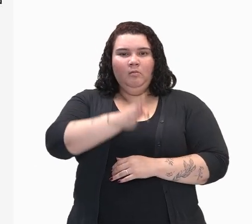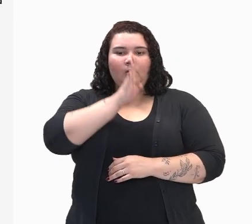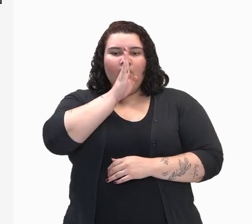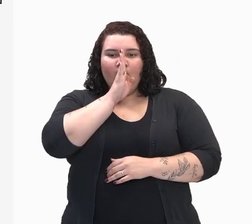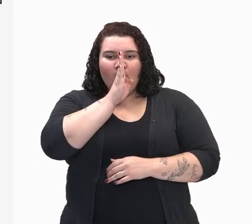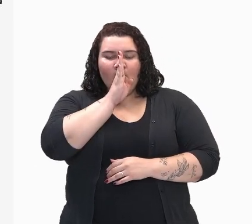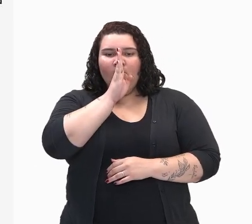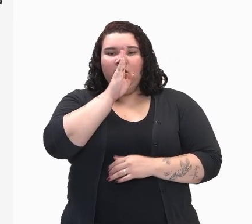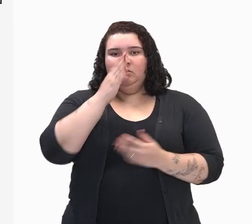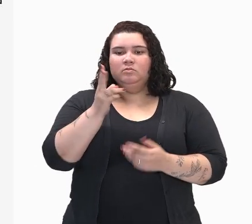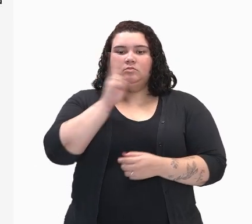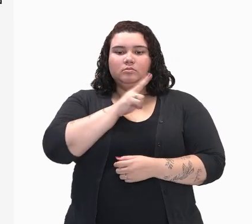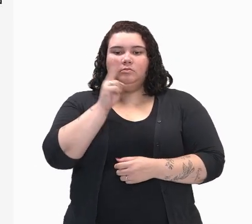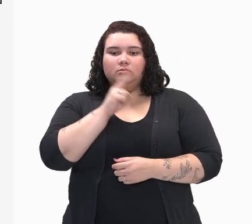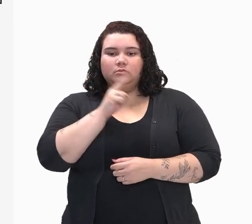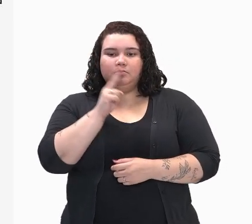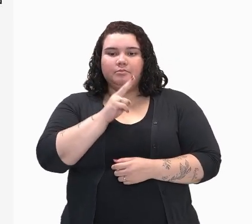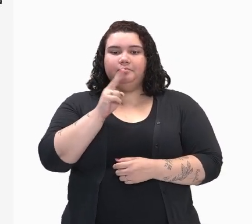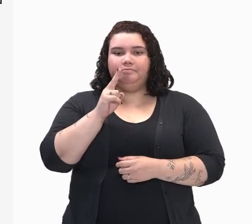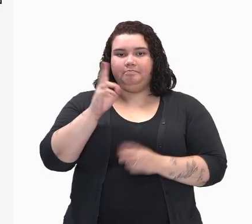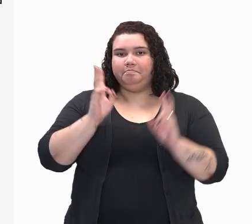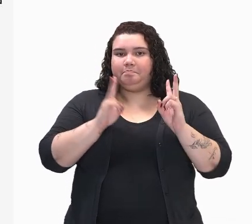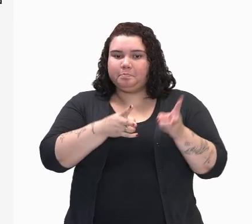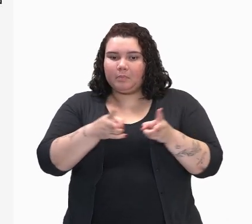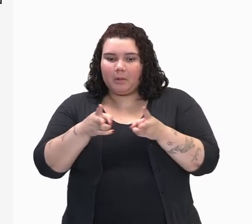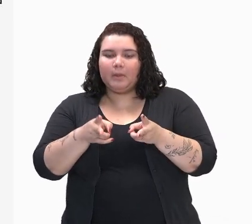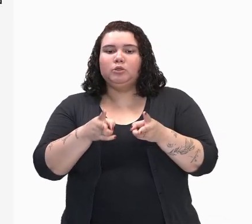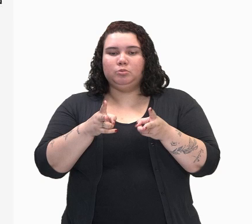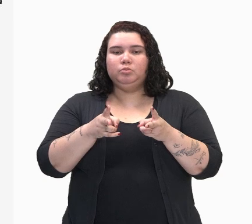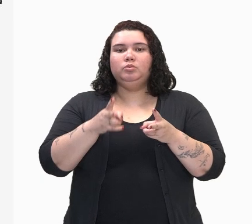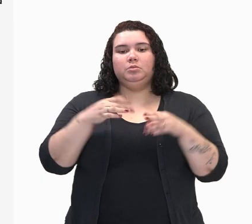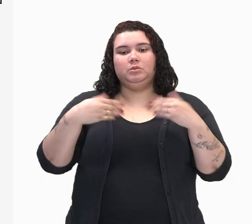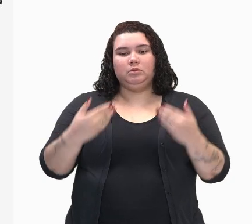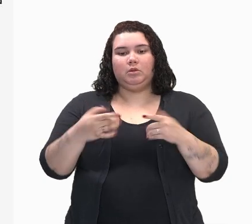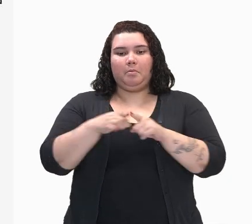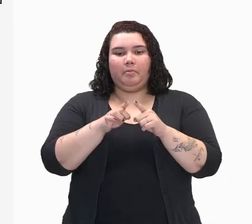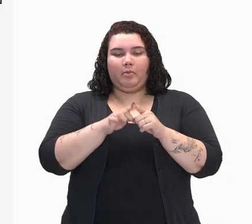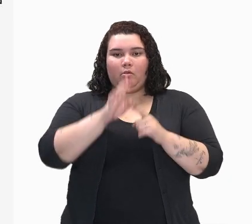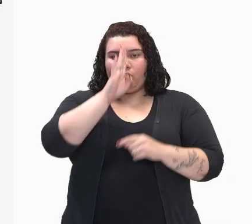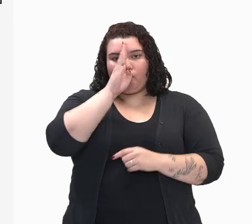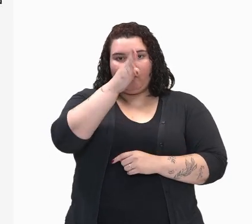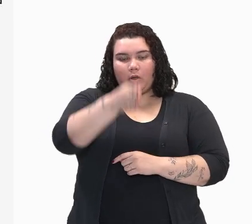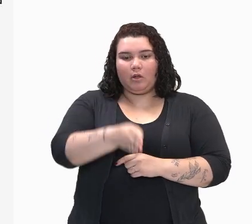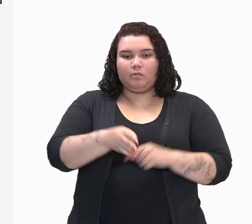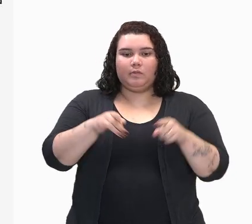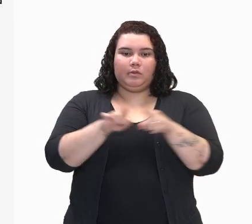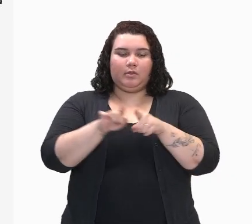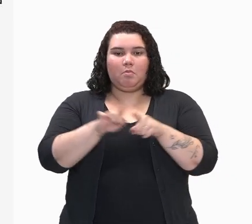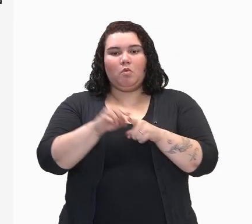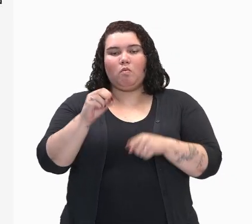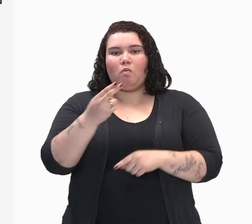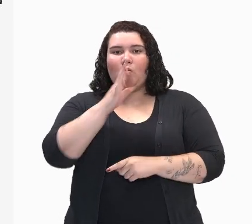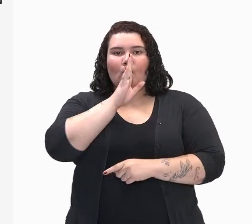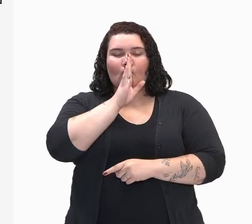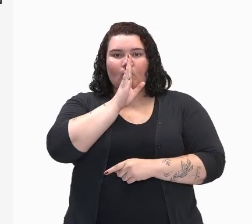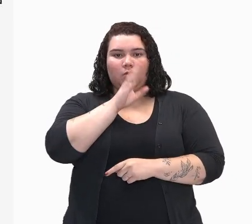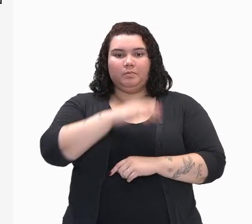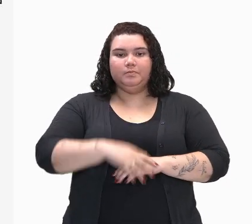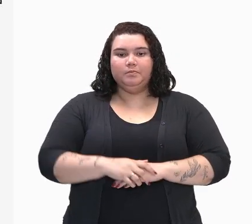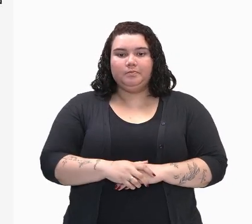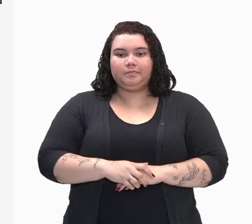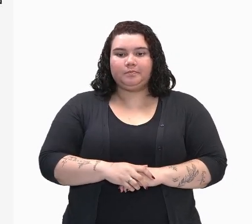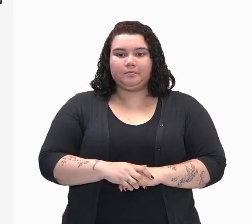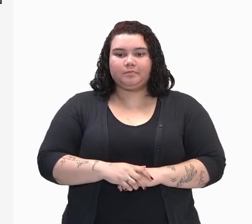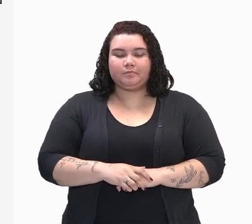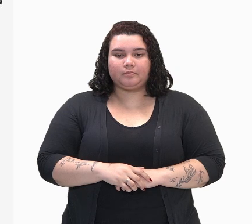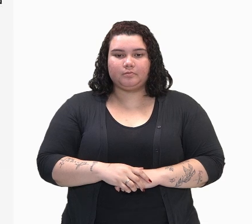velocidade constante e em linha reta, ou quando ele está em repouso com relação a um determinado referencial.